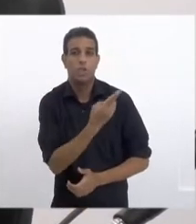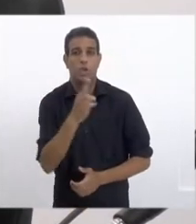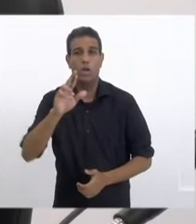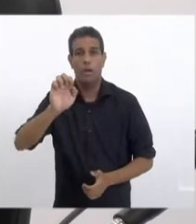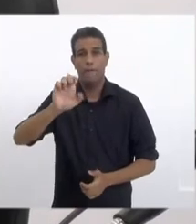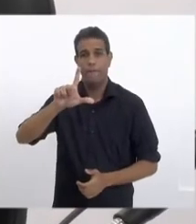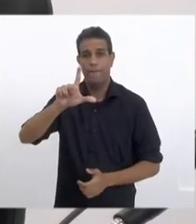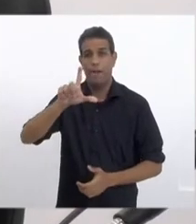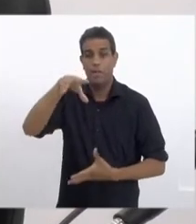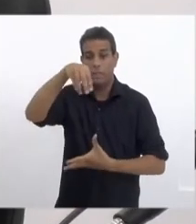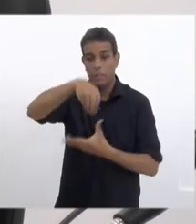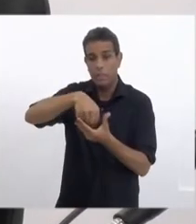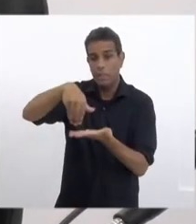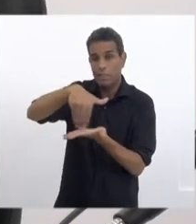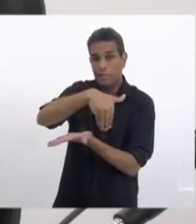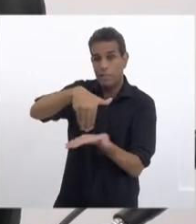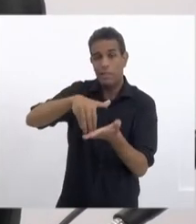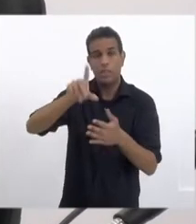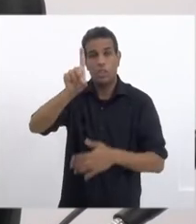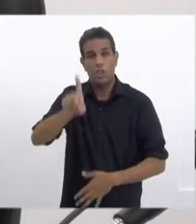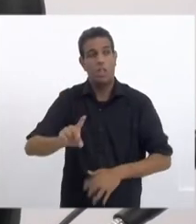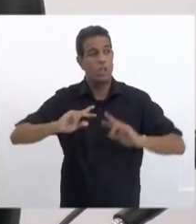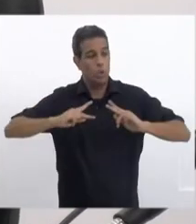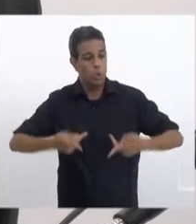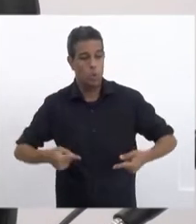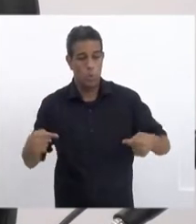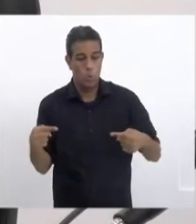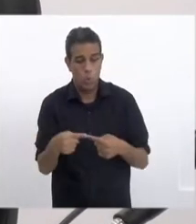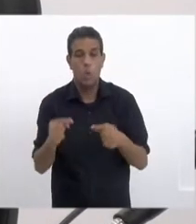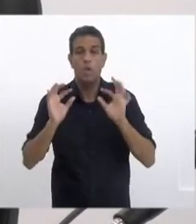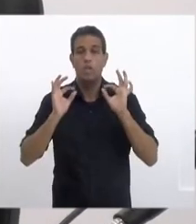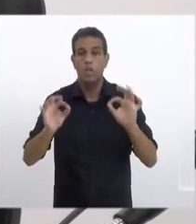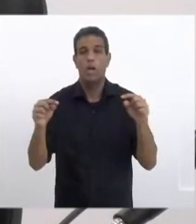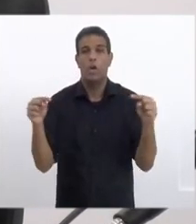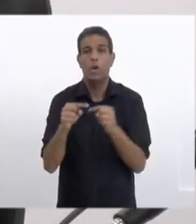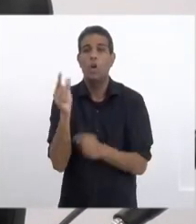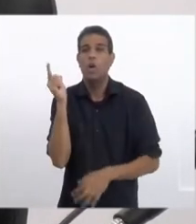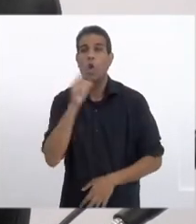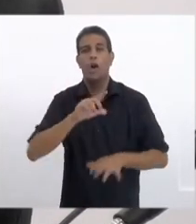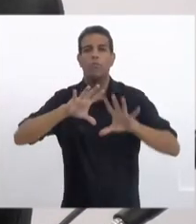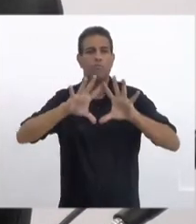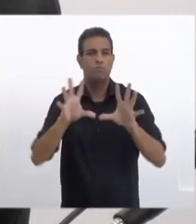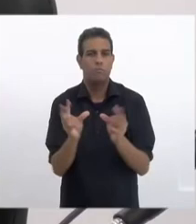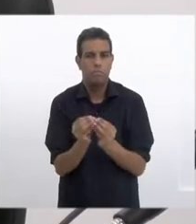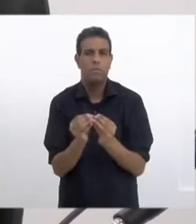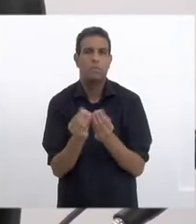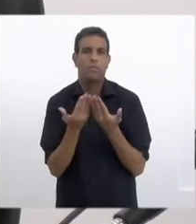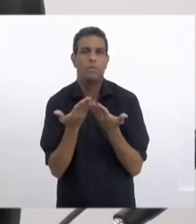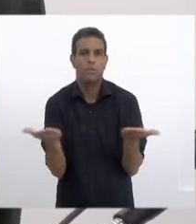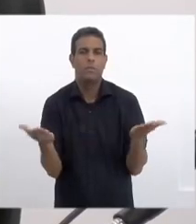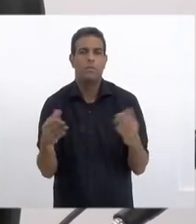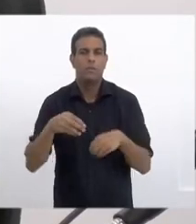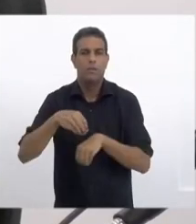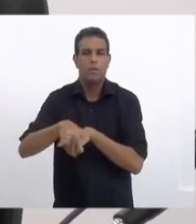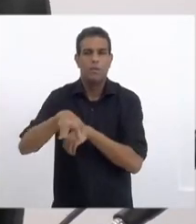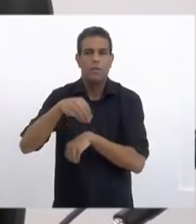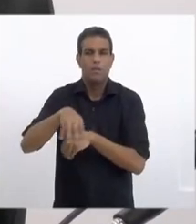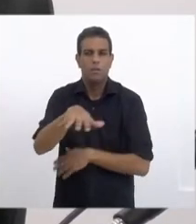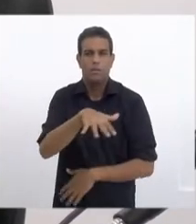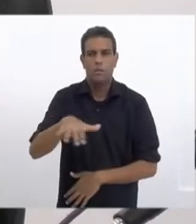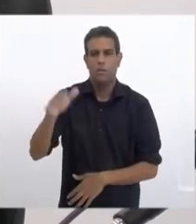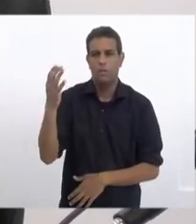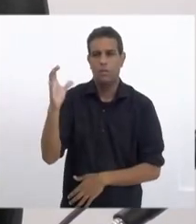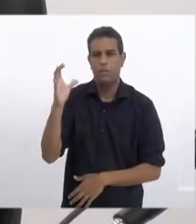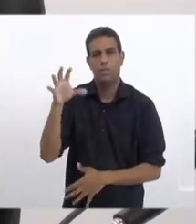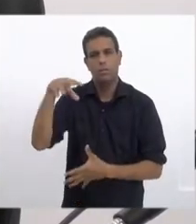estou hoje como secretário municipal de Direitos Humanos na Prefeitura de Niterói. Eu vou fazer aqui um breve relato, uma prestação de contas de algumas